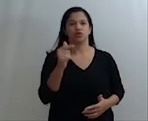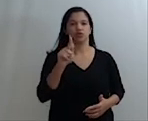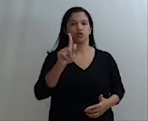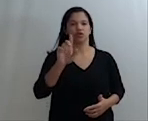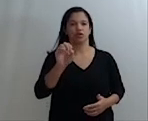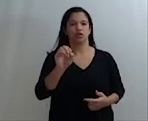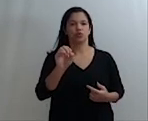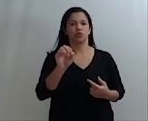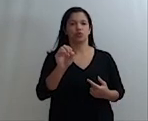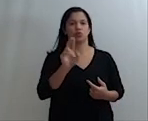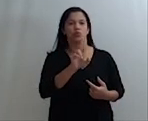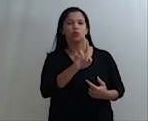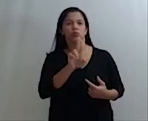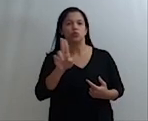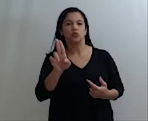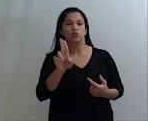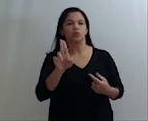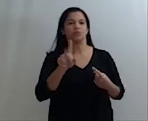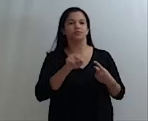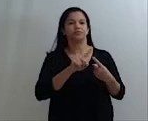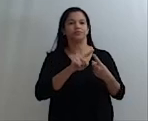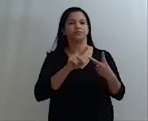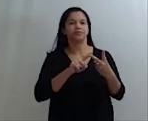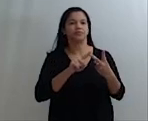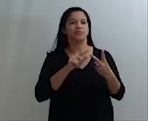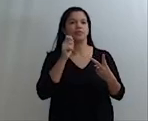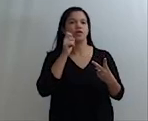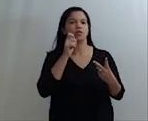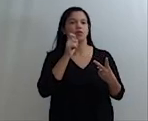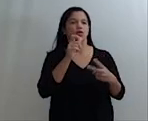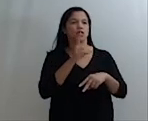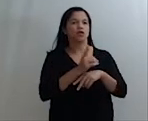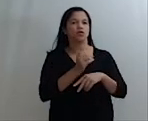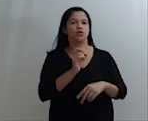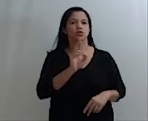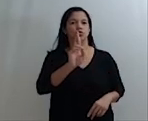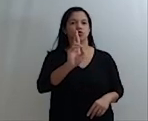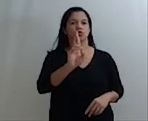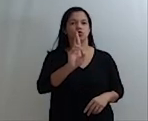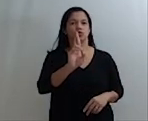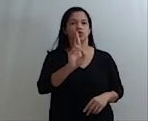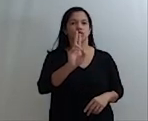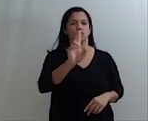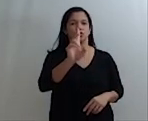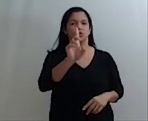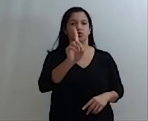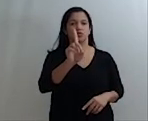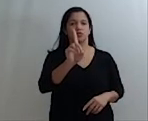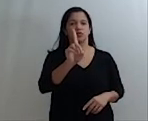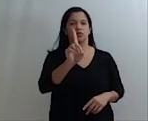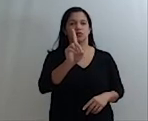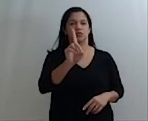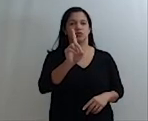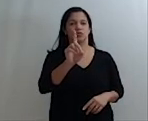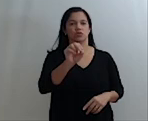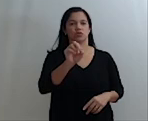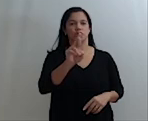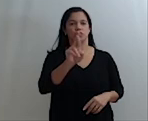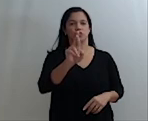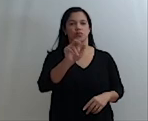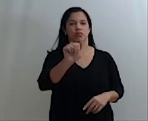D Dora Maro pela sua brilhante